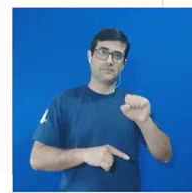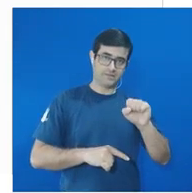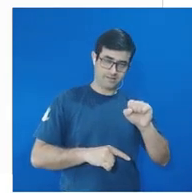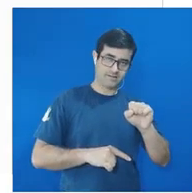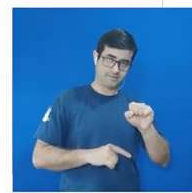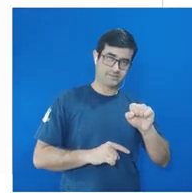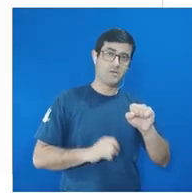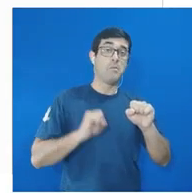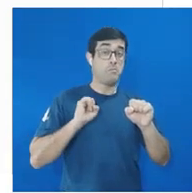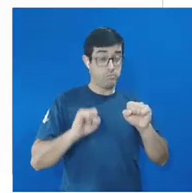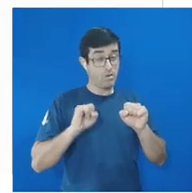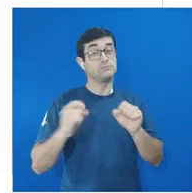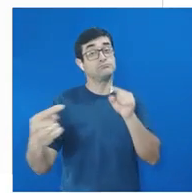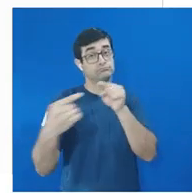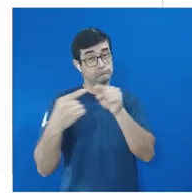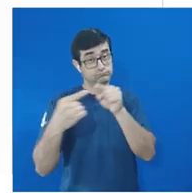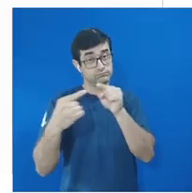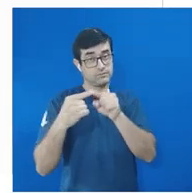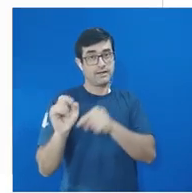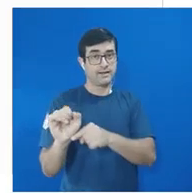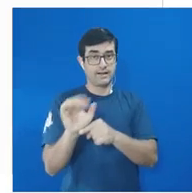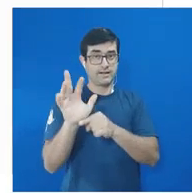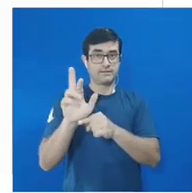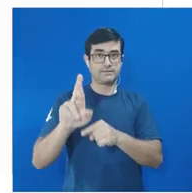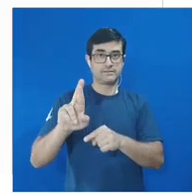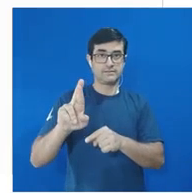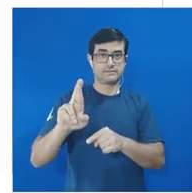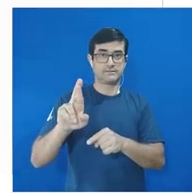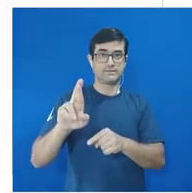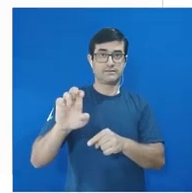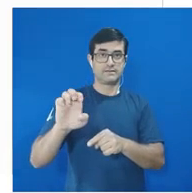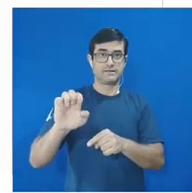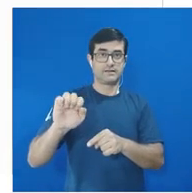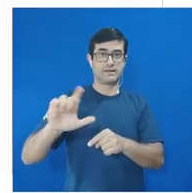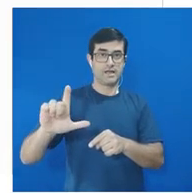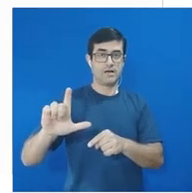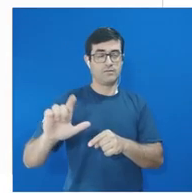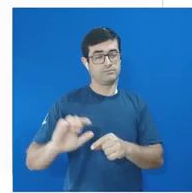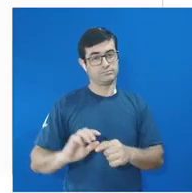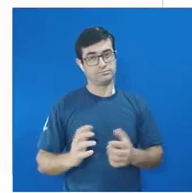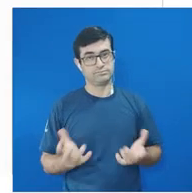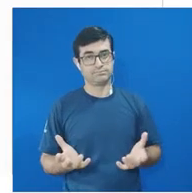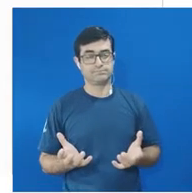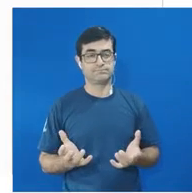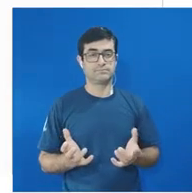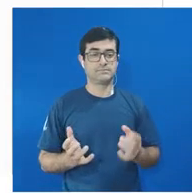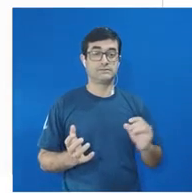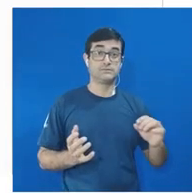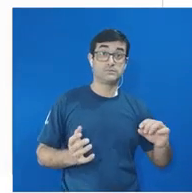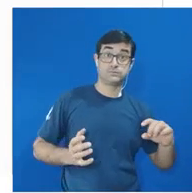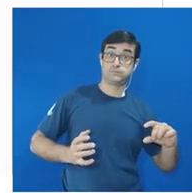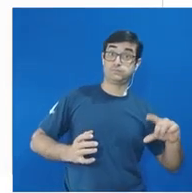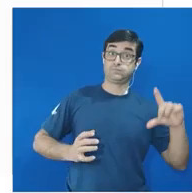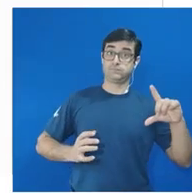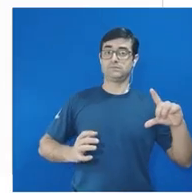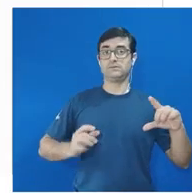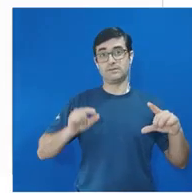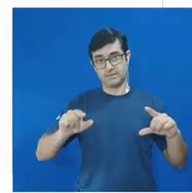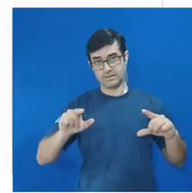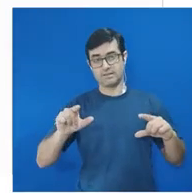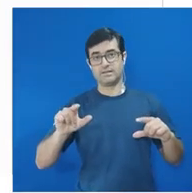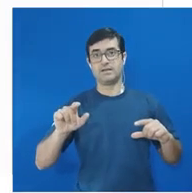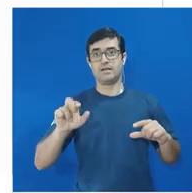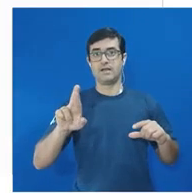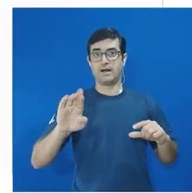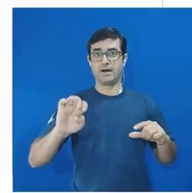ser aplicada para os gases reais, desde que a pressões e temperaturas baixas. No momento que eu aumento isso,